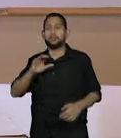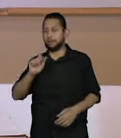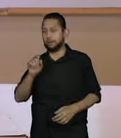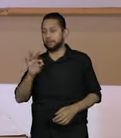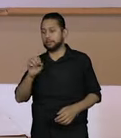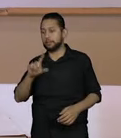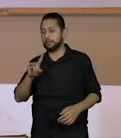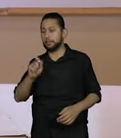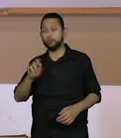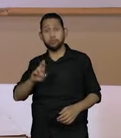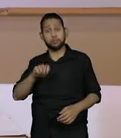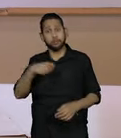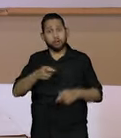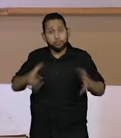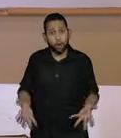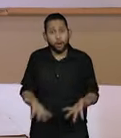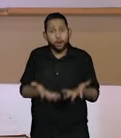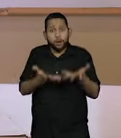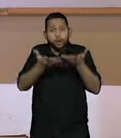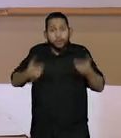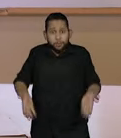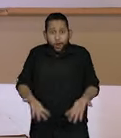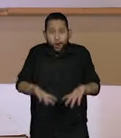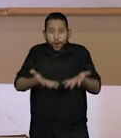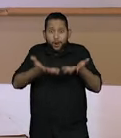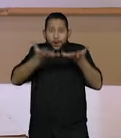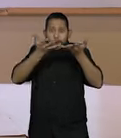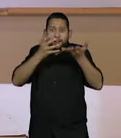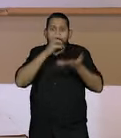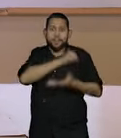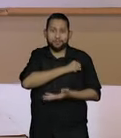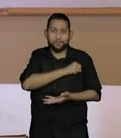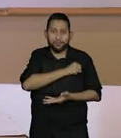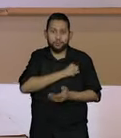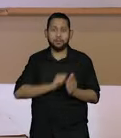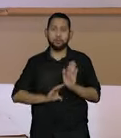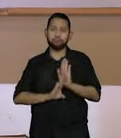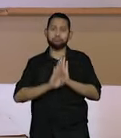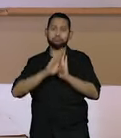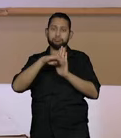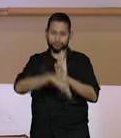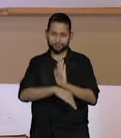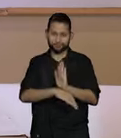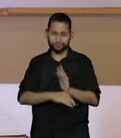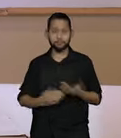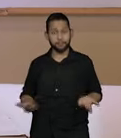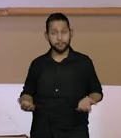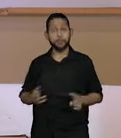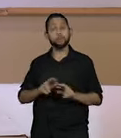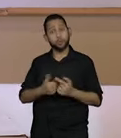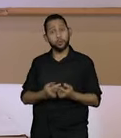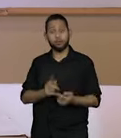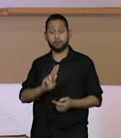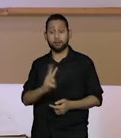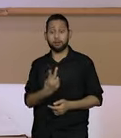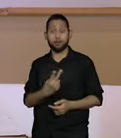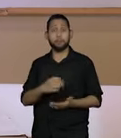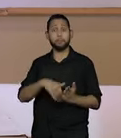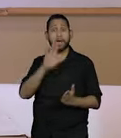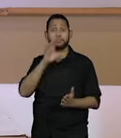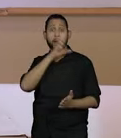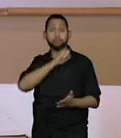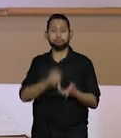em termos de velocidade. A formação, então, do gás hidrogênio, que a gente gostaria de